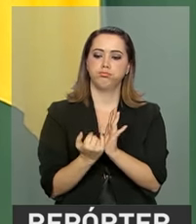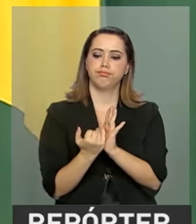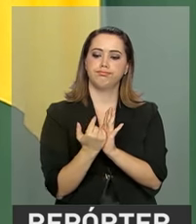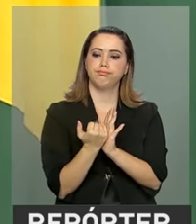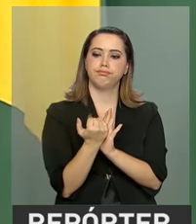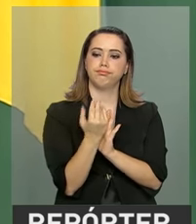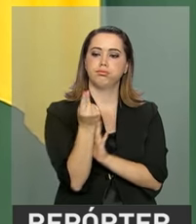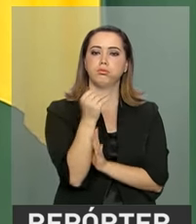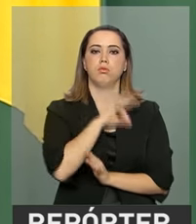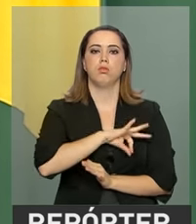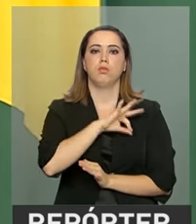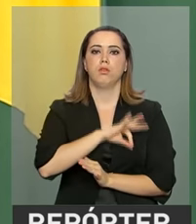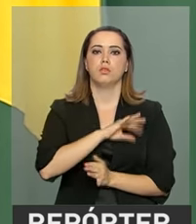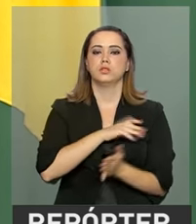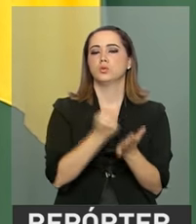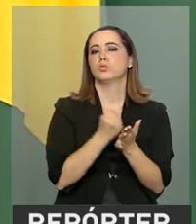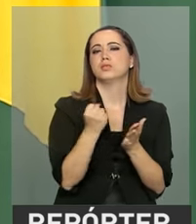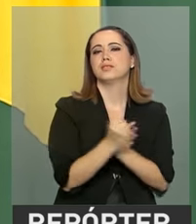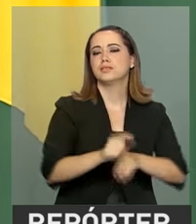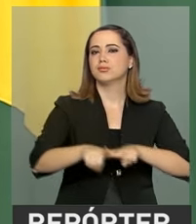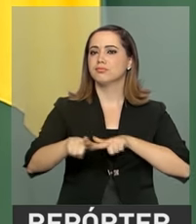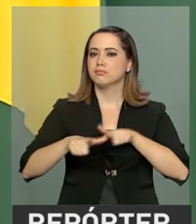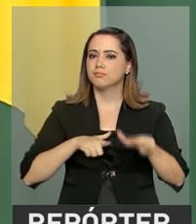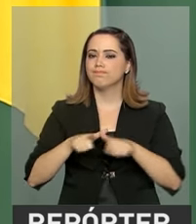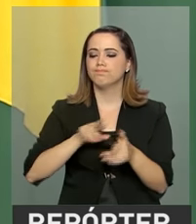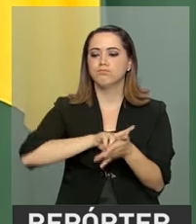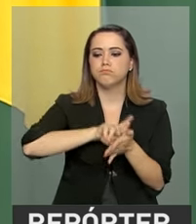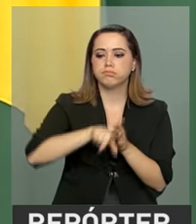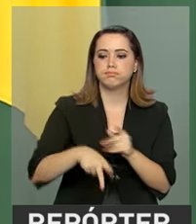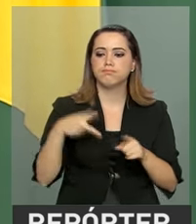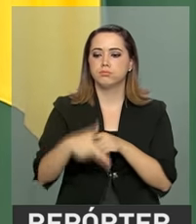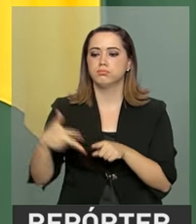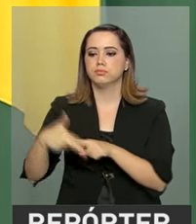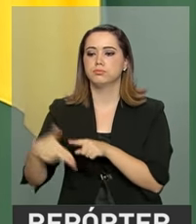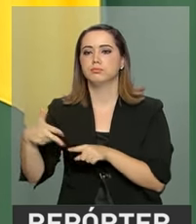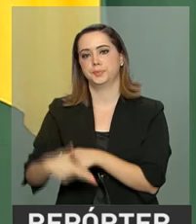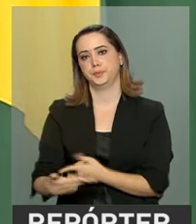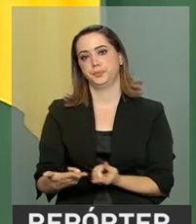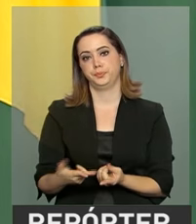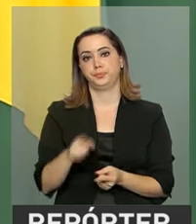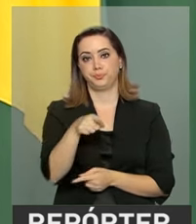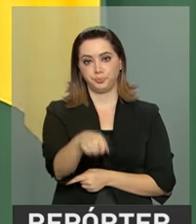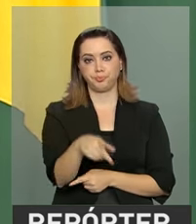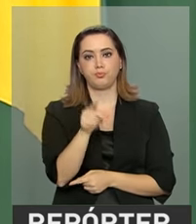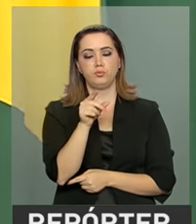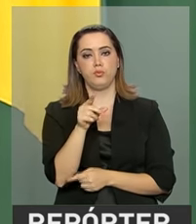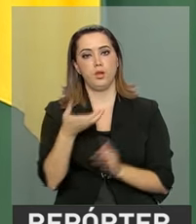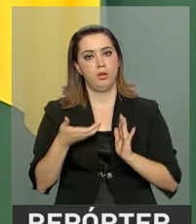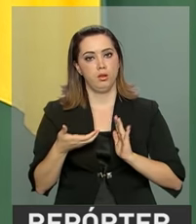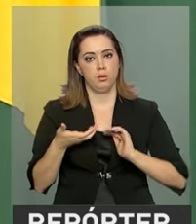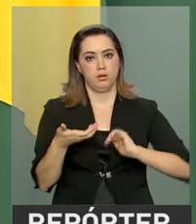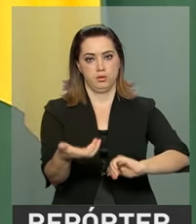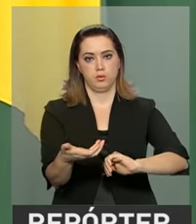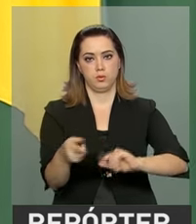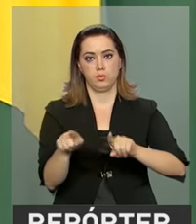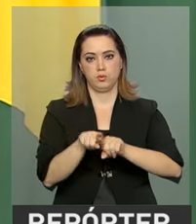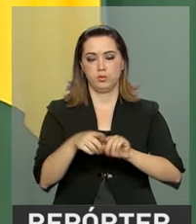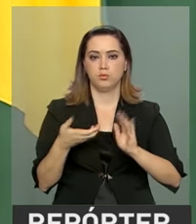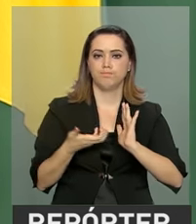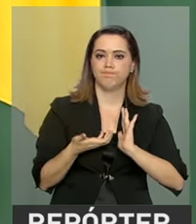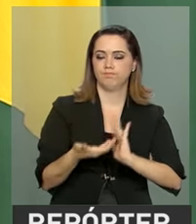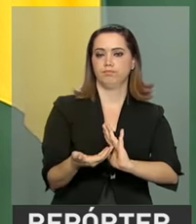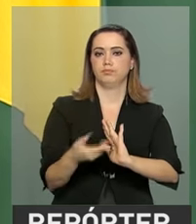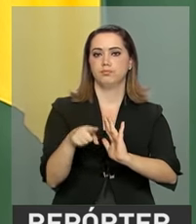promoções, admissões, etc. uma série de restrições. Ora bem, isto no Congresso, na Câmara dos